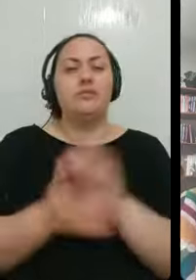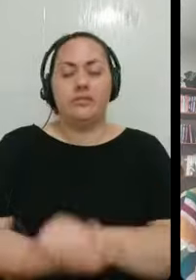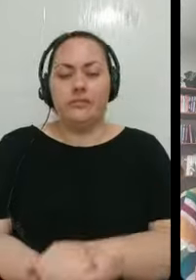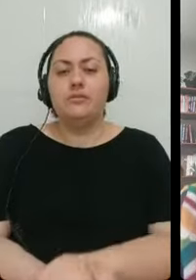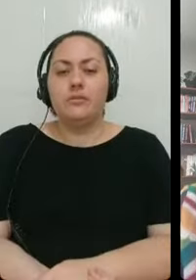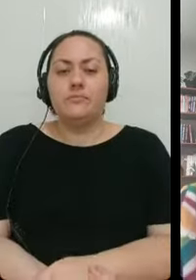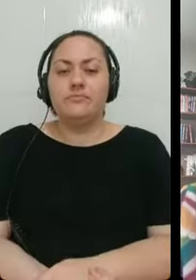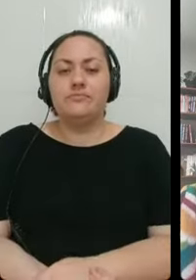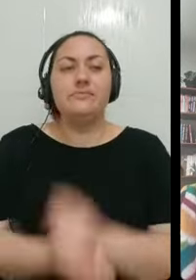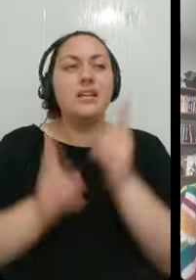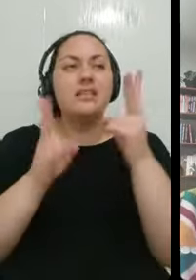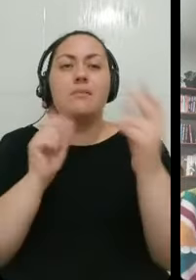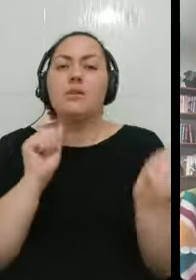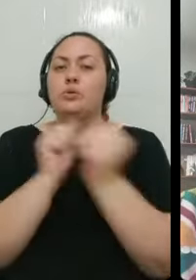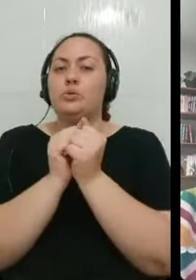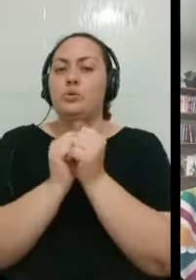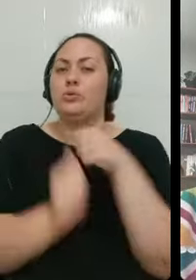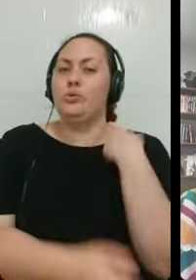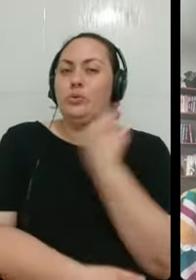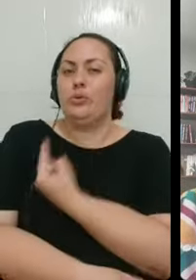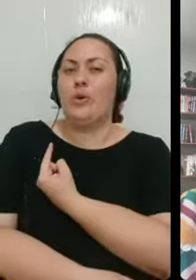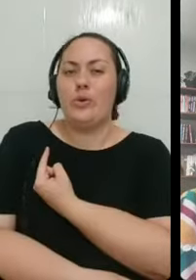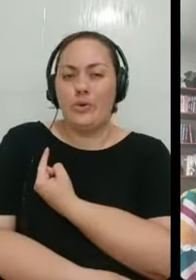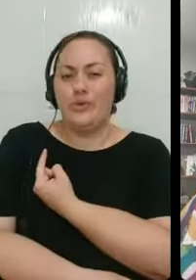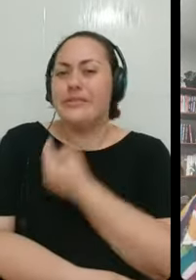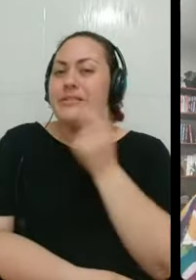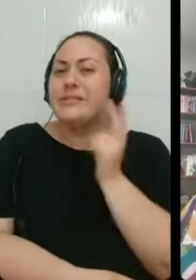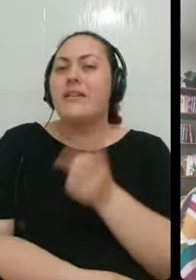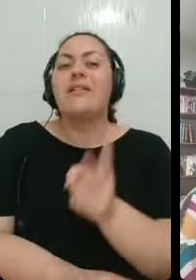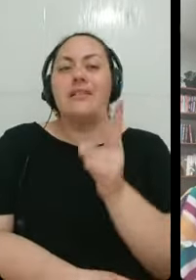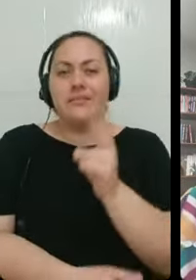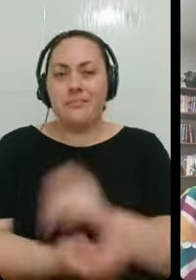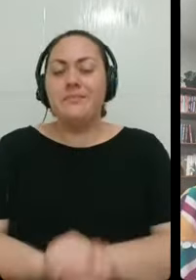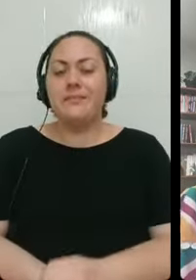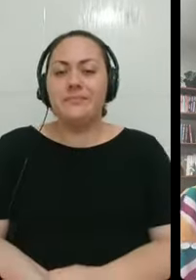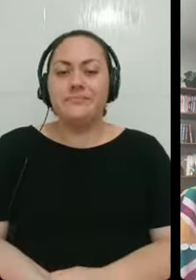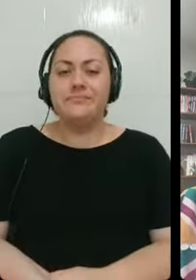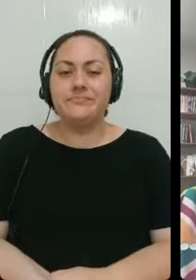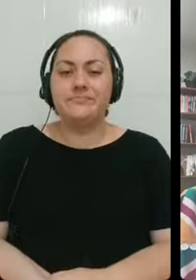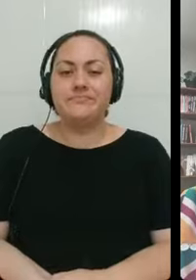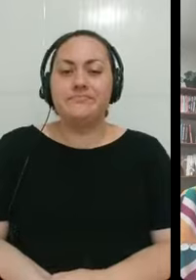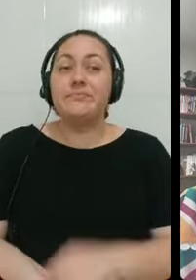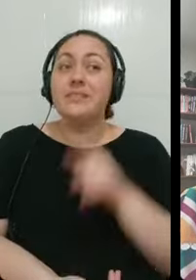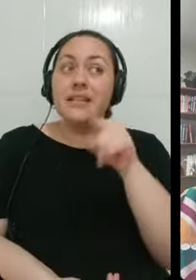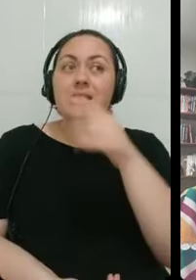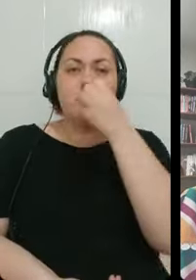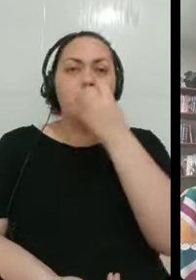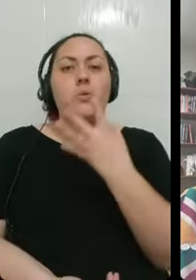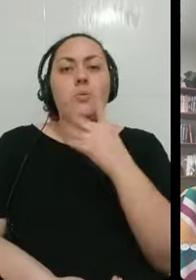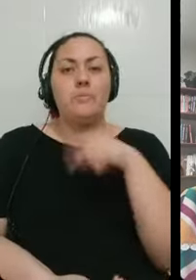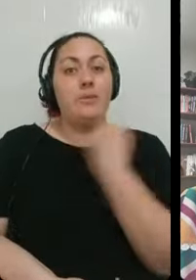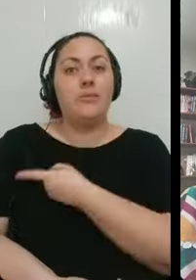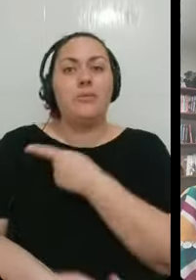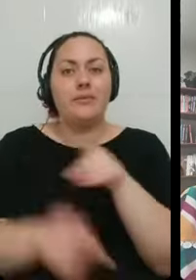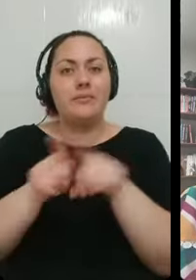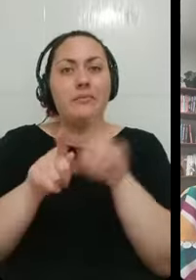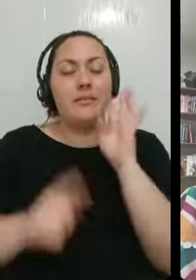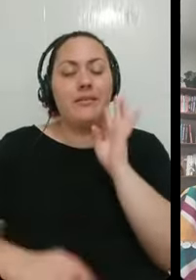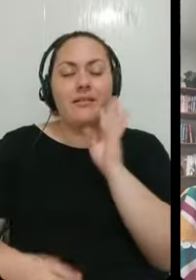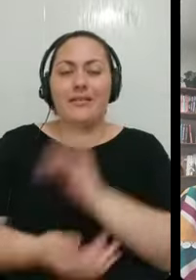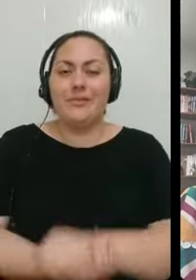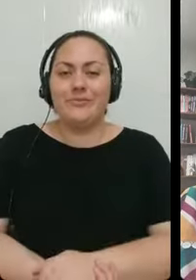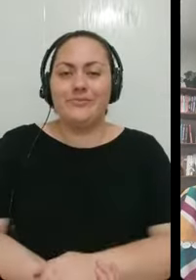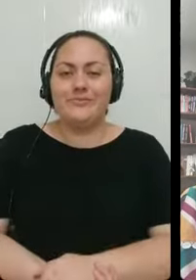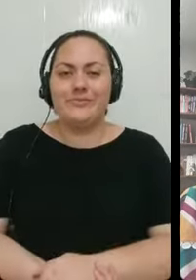Em estar junto com a gente, né? Vestindo a camisa, né? Então, isso é muito bom para nós também. Acho que